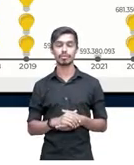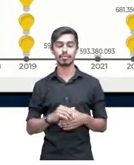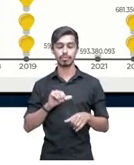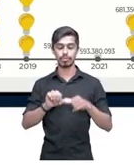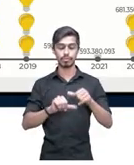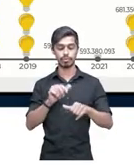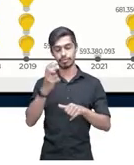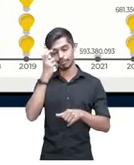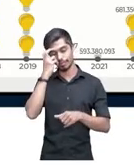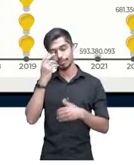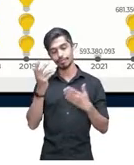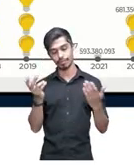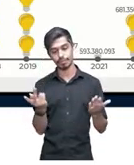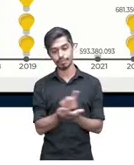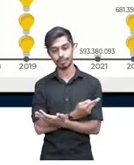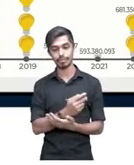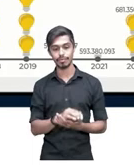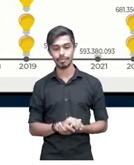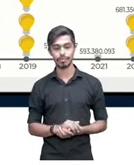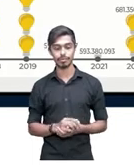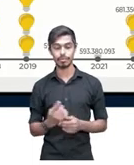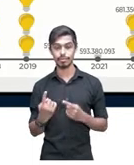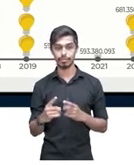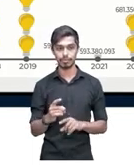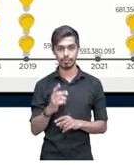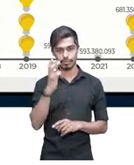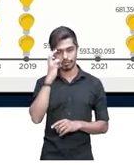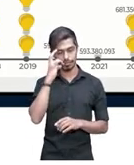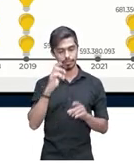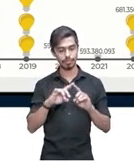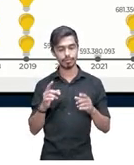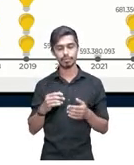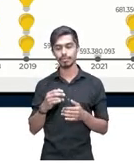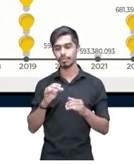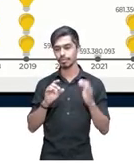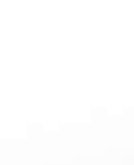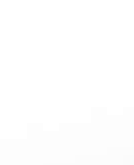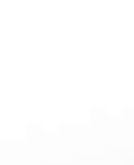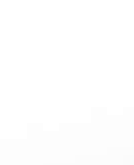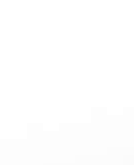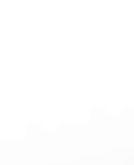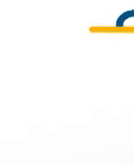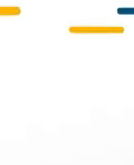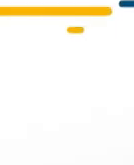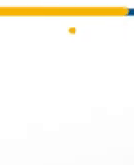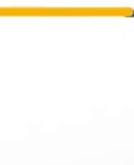YouTube do STJ e a íntegra do seminário ficará disponível no canal